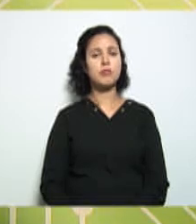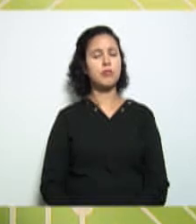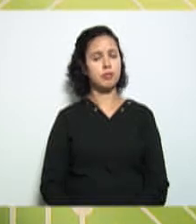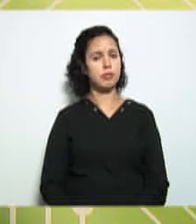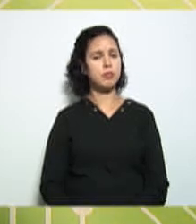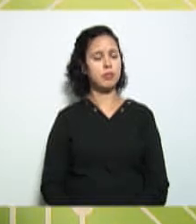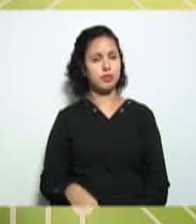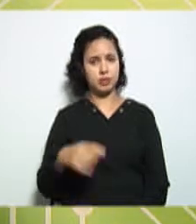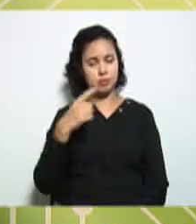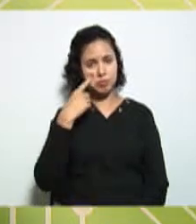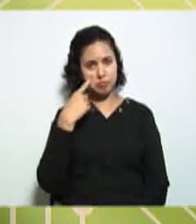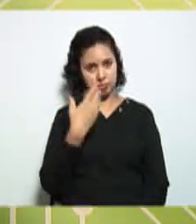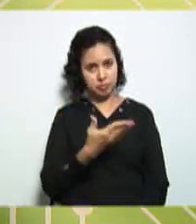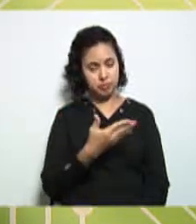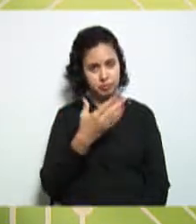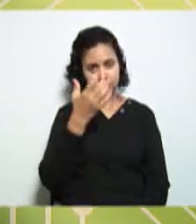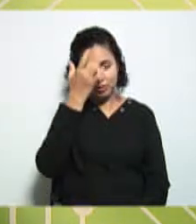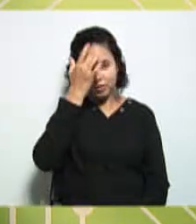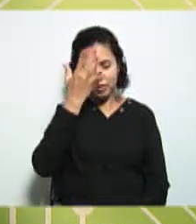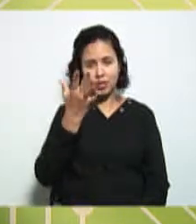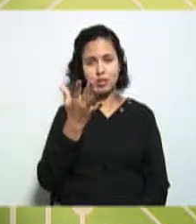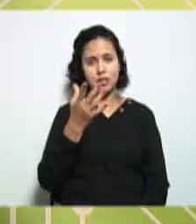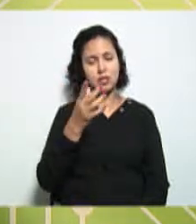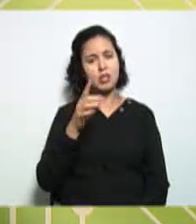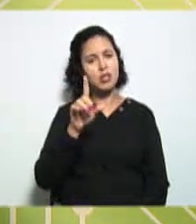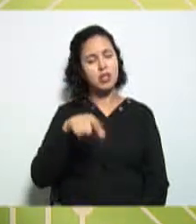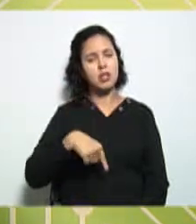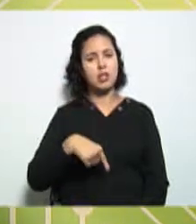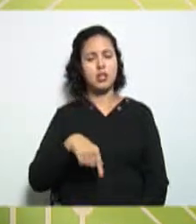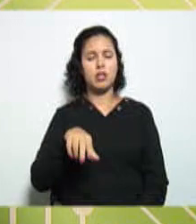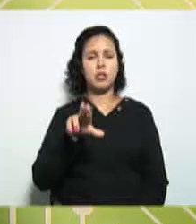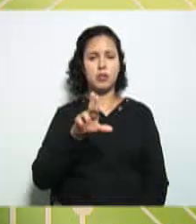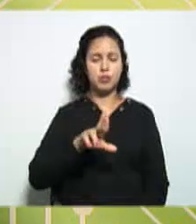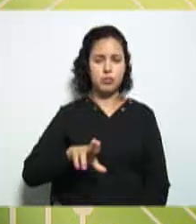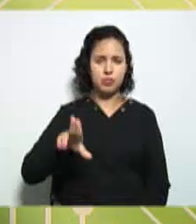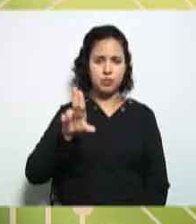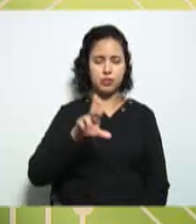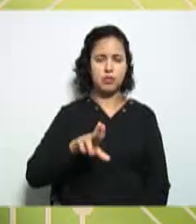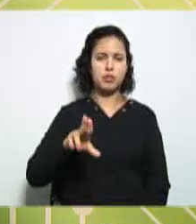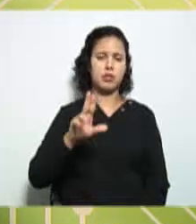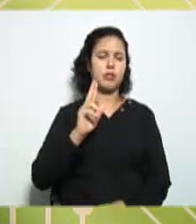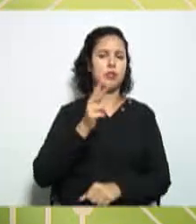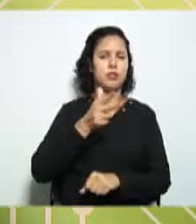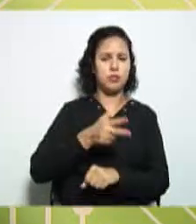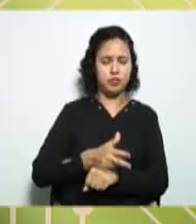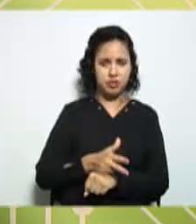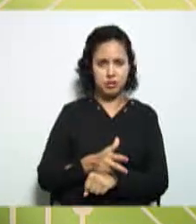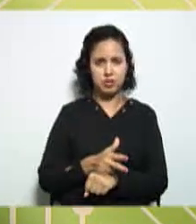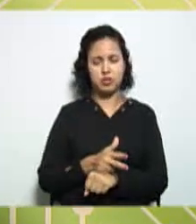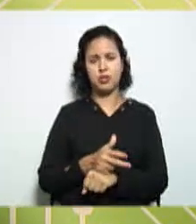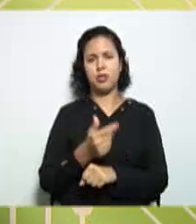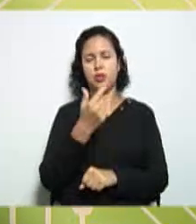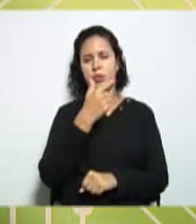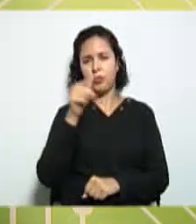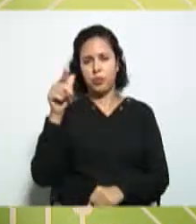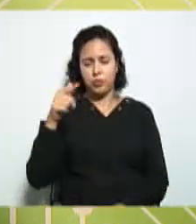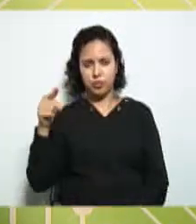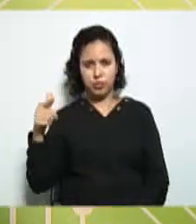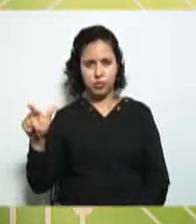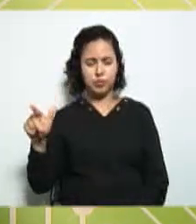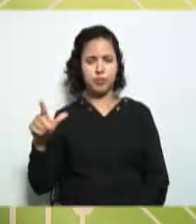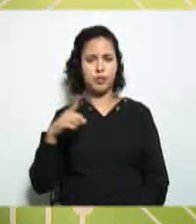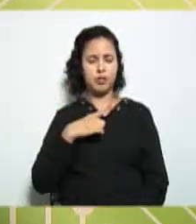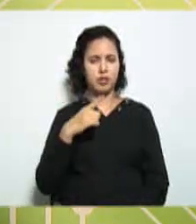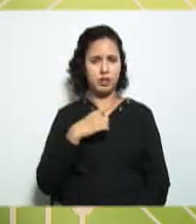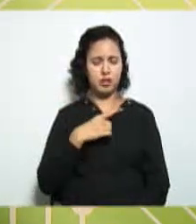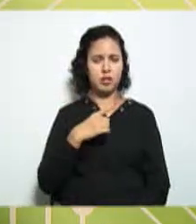Você viu aí como foi fácil, né? É só acessar o tutorial. Esse tutorial e outros tutoriais estarão